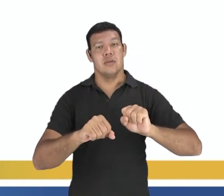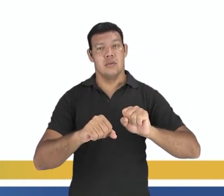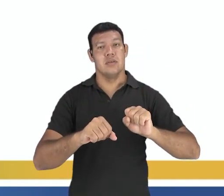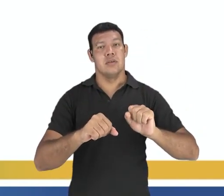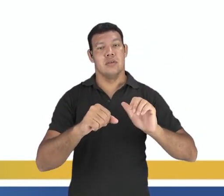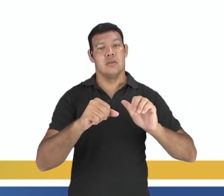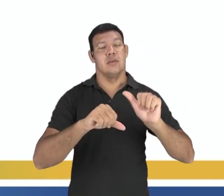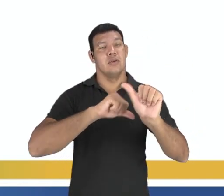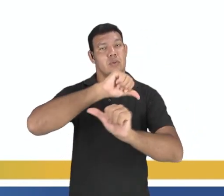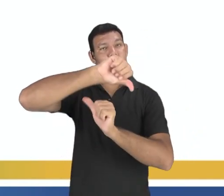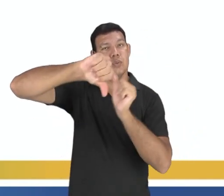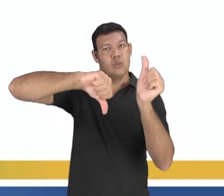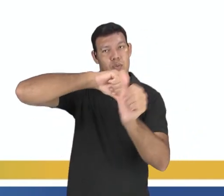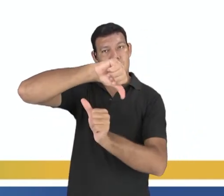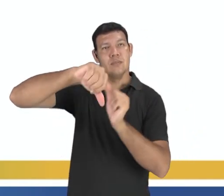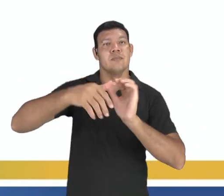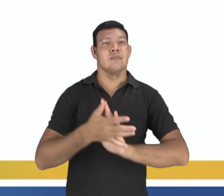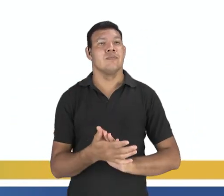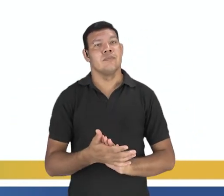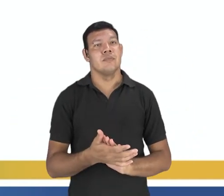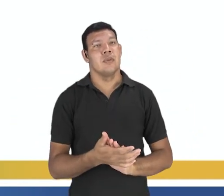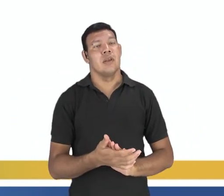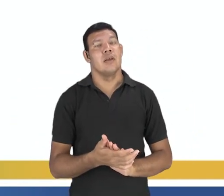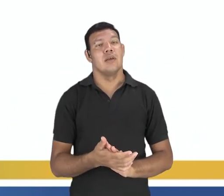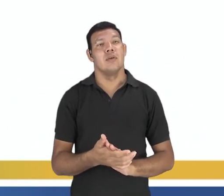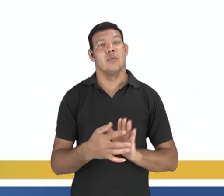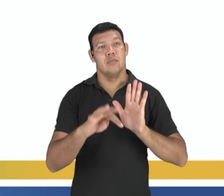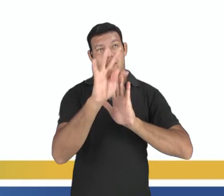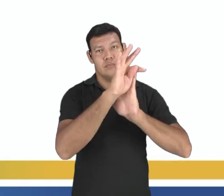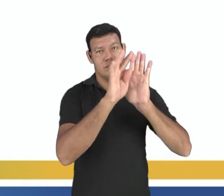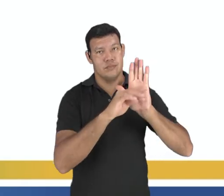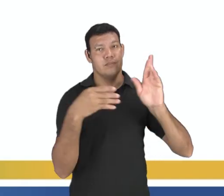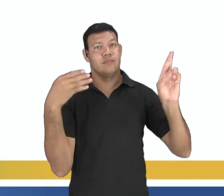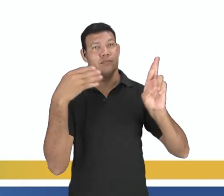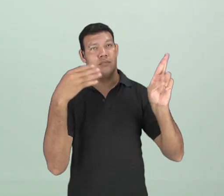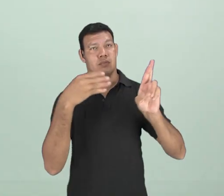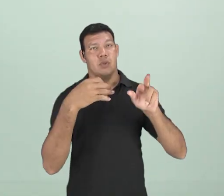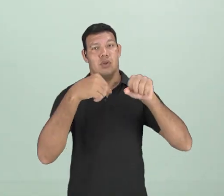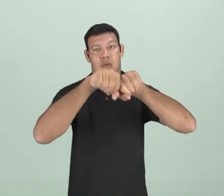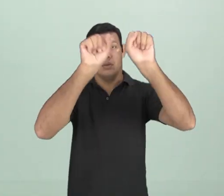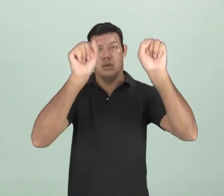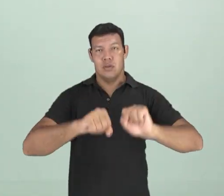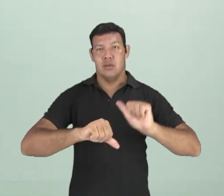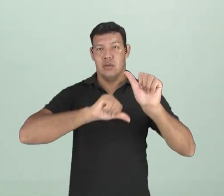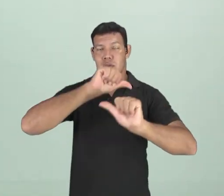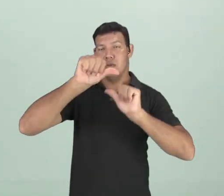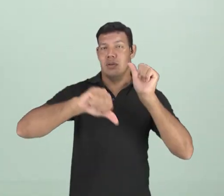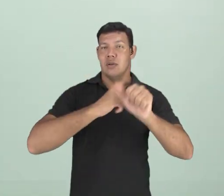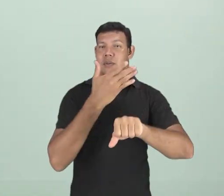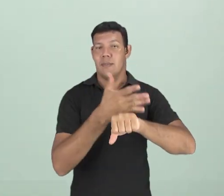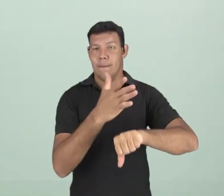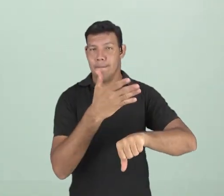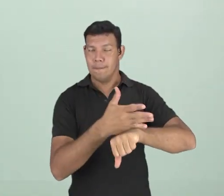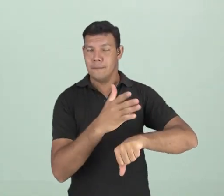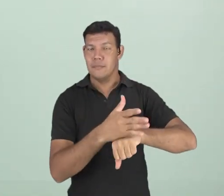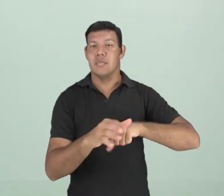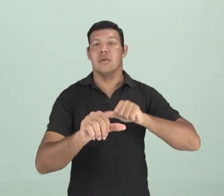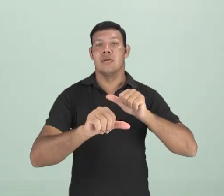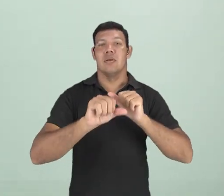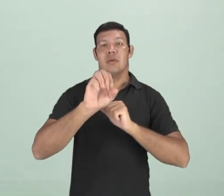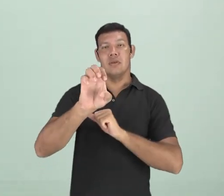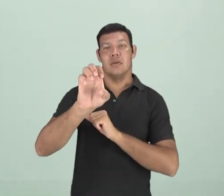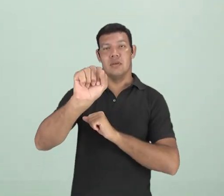a letra B, certo? O texto está fazendo referência ao sistema de trocas ou à prática, como a gente falou, que era conhecida